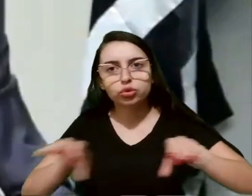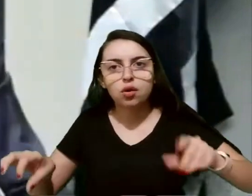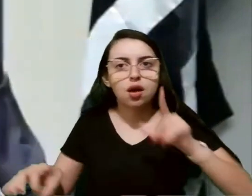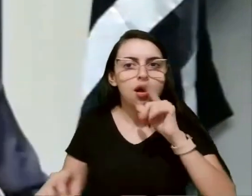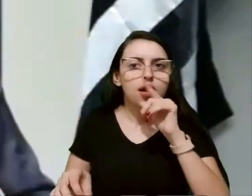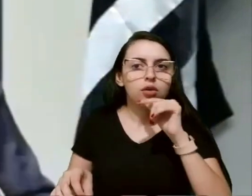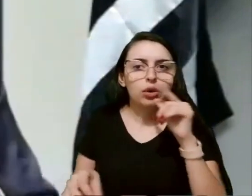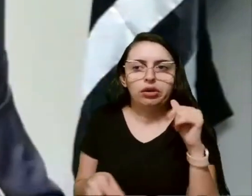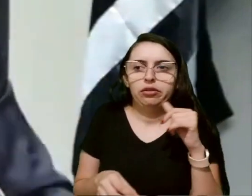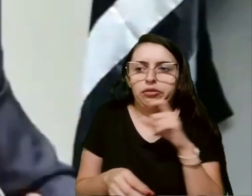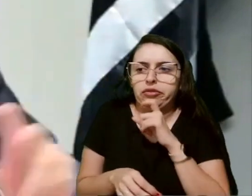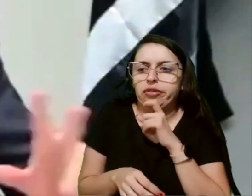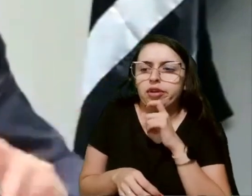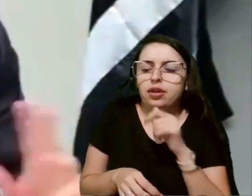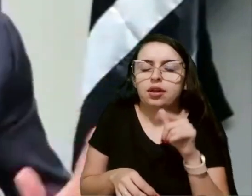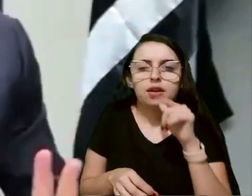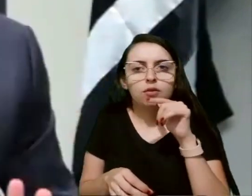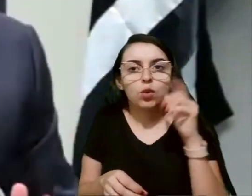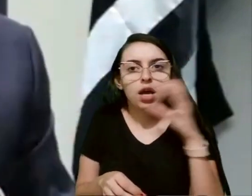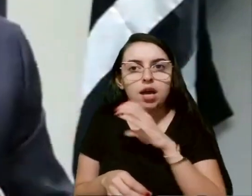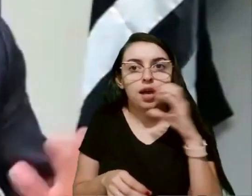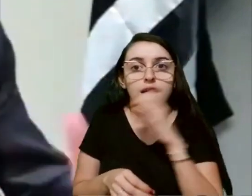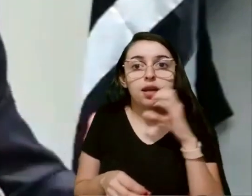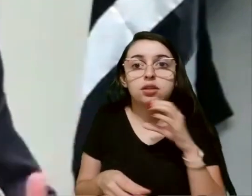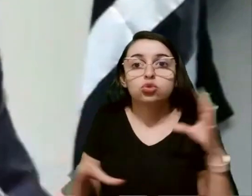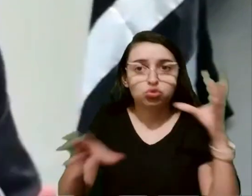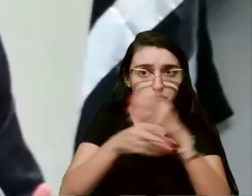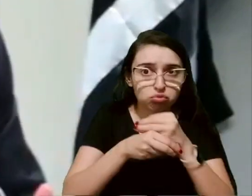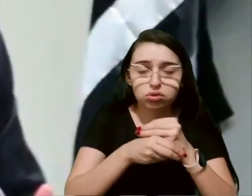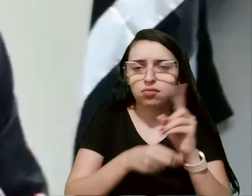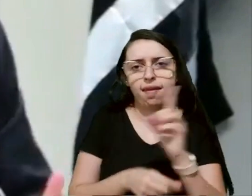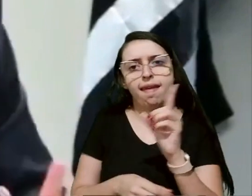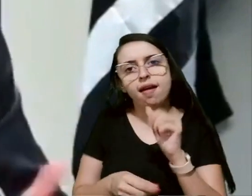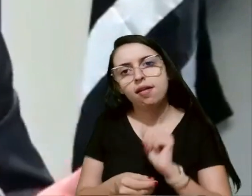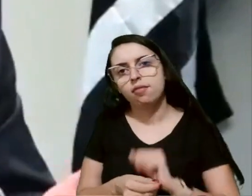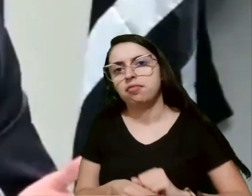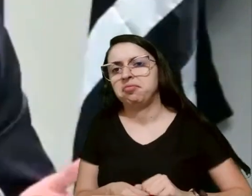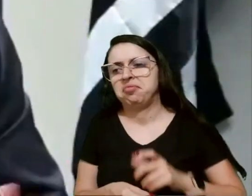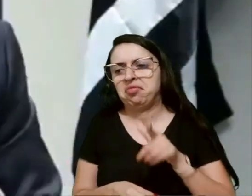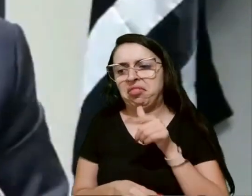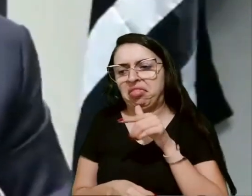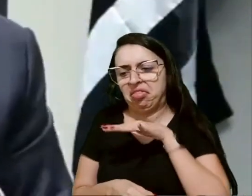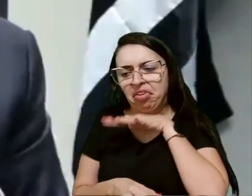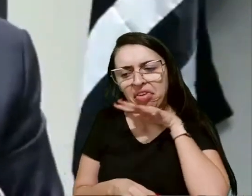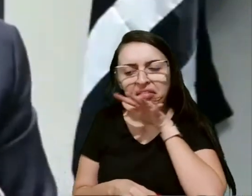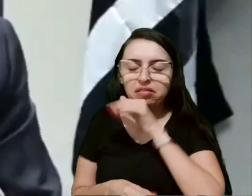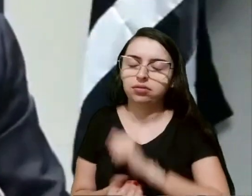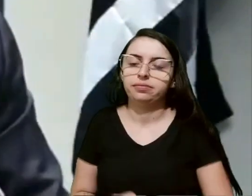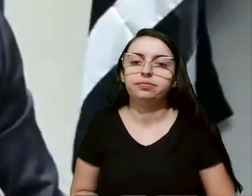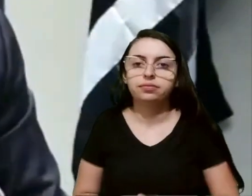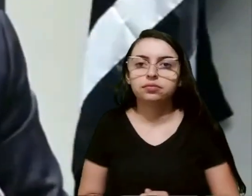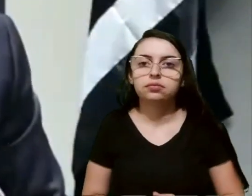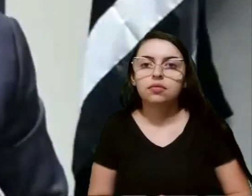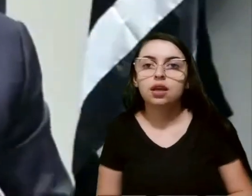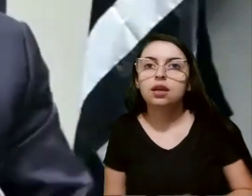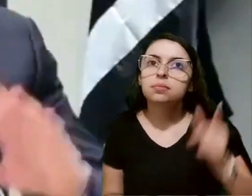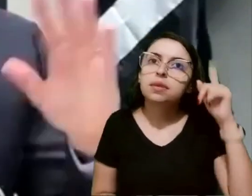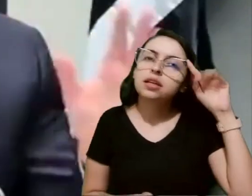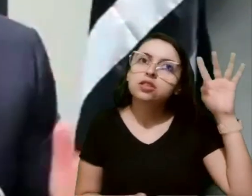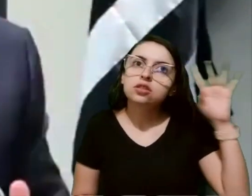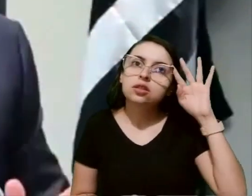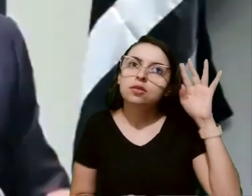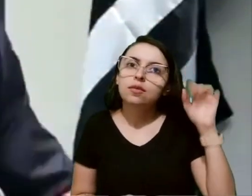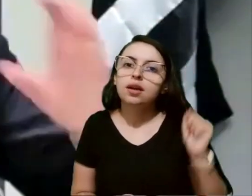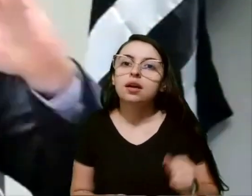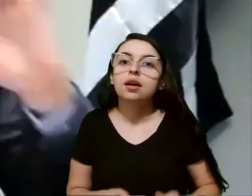tem água fria, tem água quente. Quando você reforma uma casa, você não mistura água fria com água quente. Não, não fica ruim, né? Você não consegue. Então, mas imagina